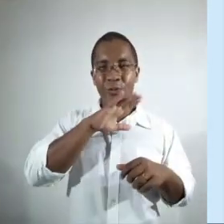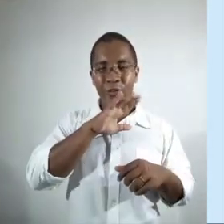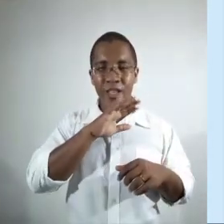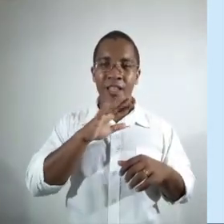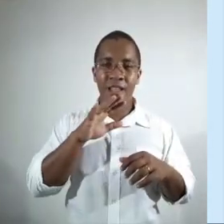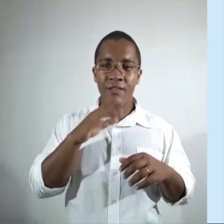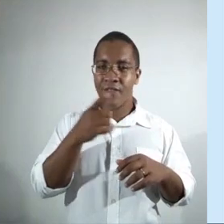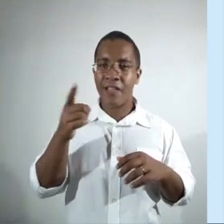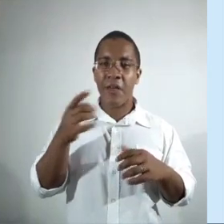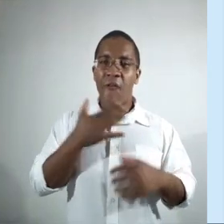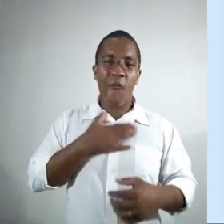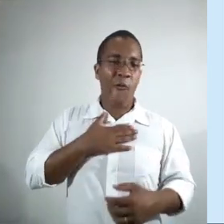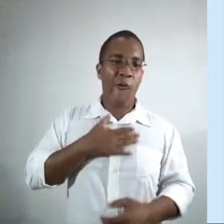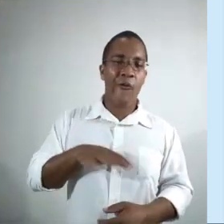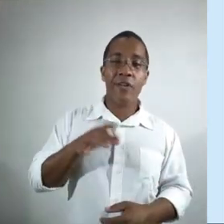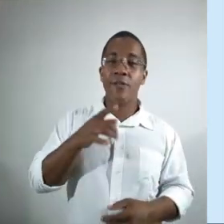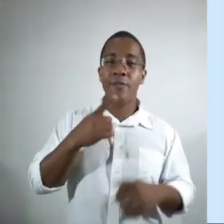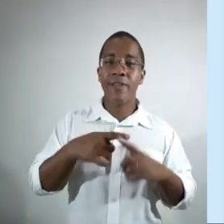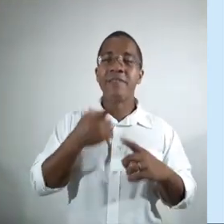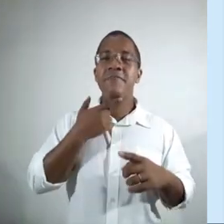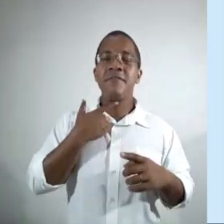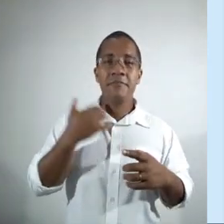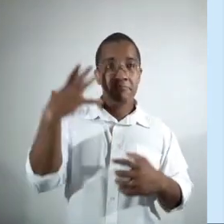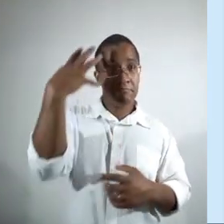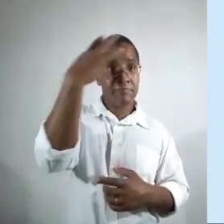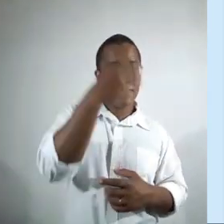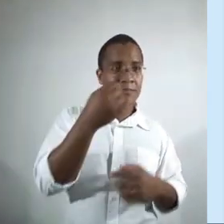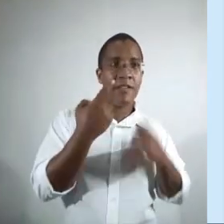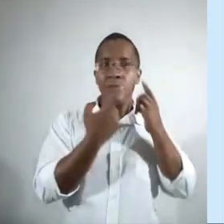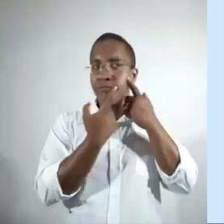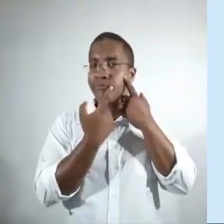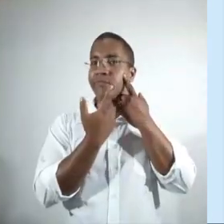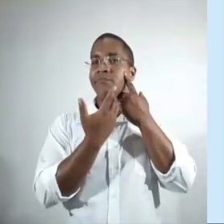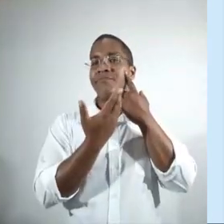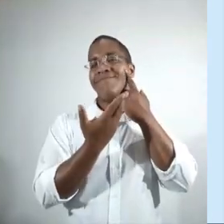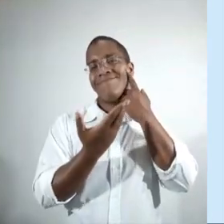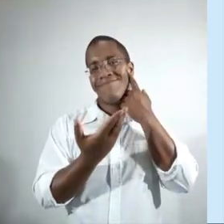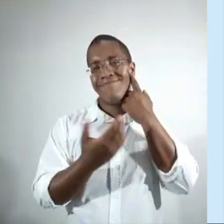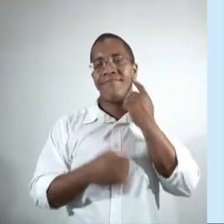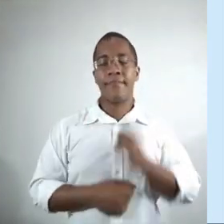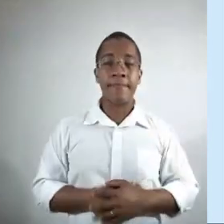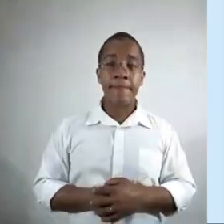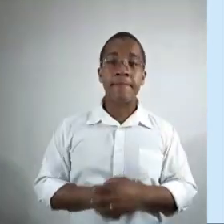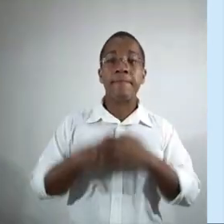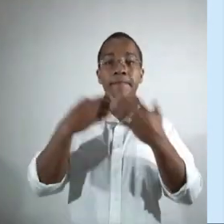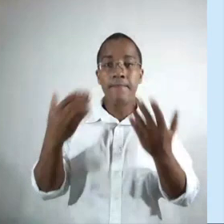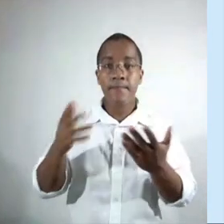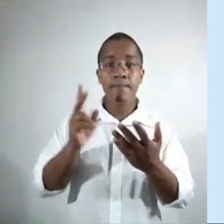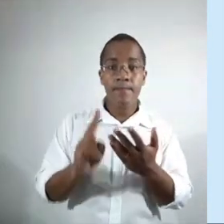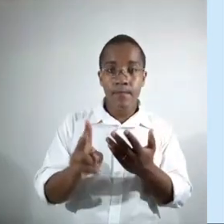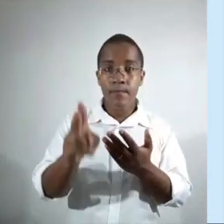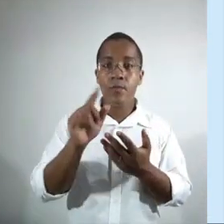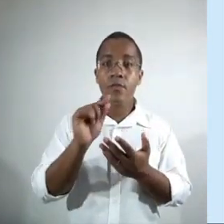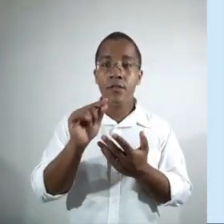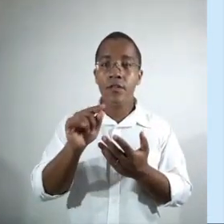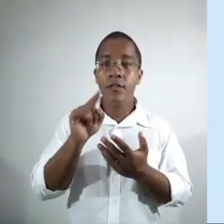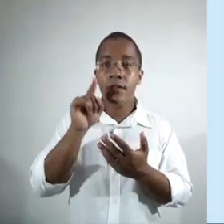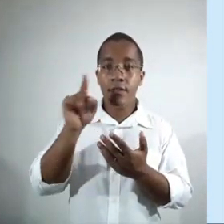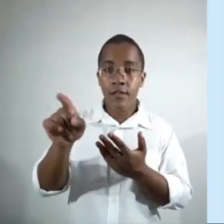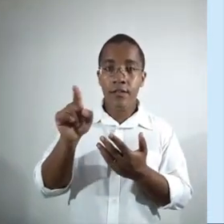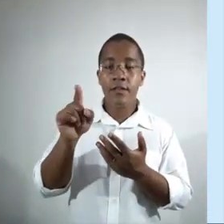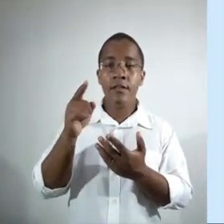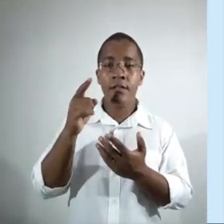nessa fase não gosta, né? Quer ficar bonito e tá aí a espinha no rosto, né? Prosseguindo, pessoal, o